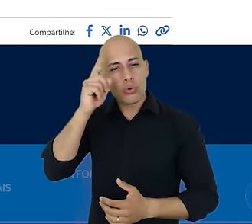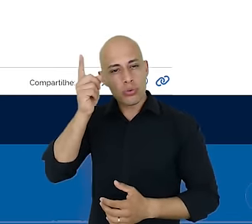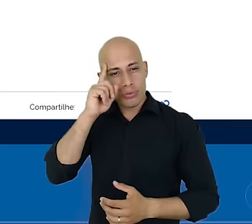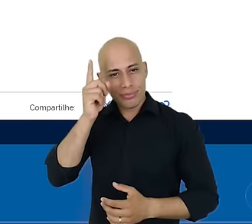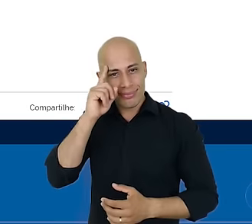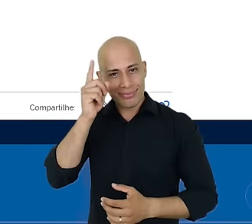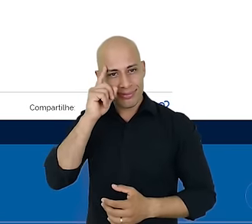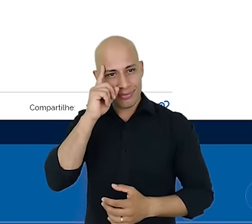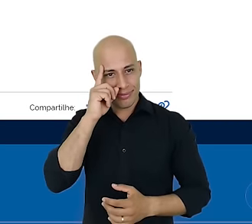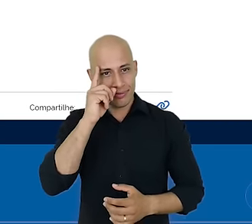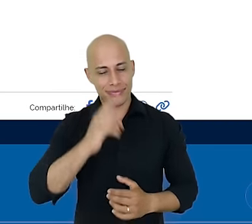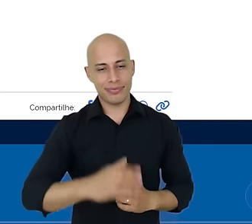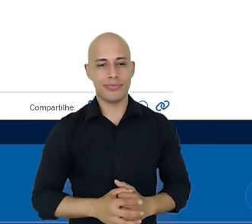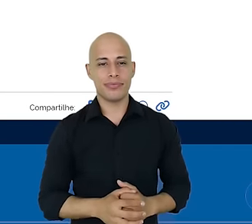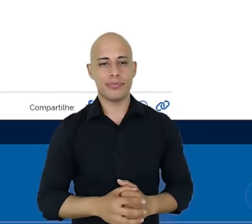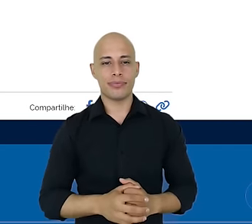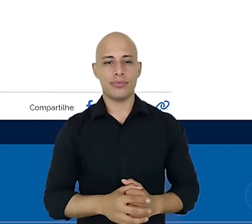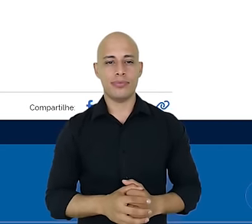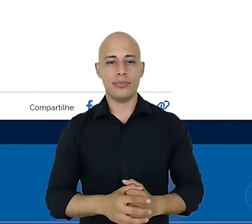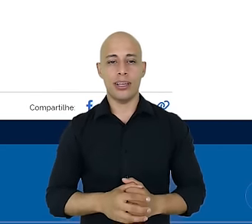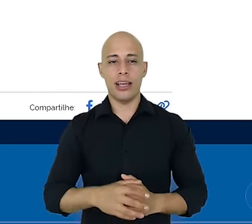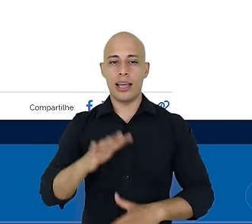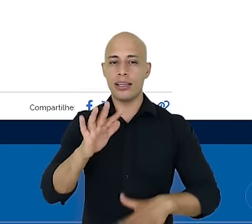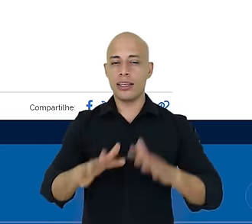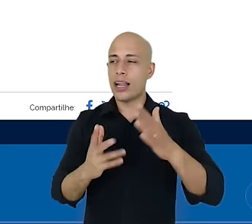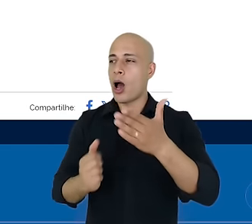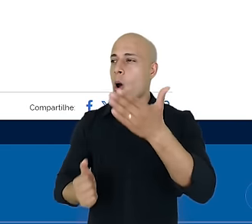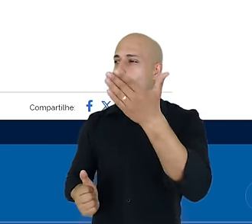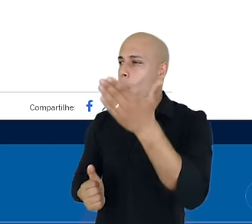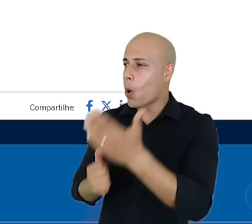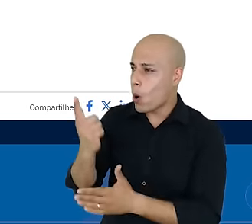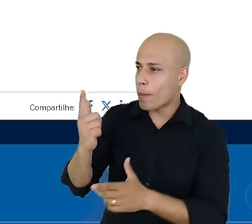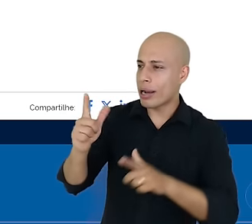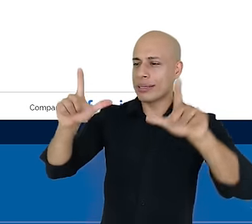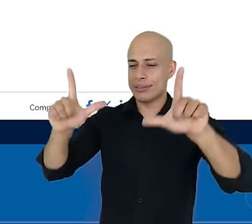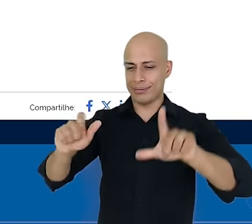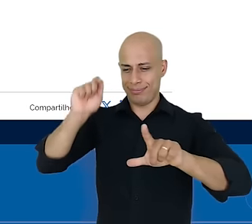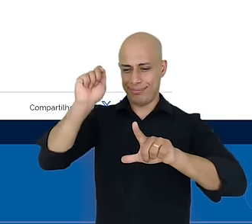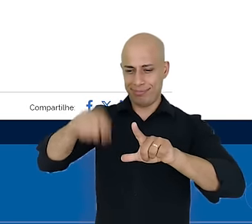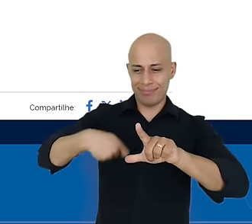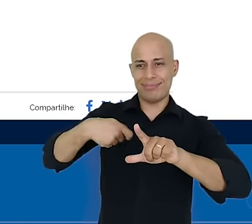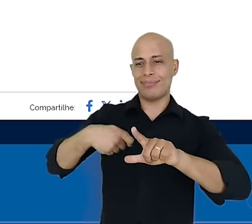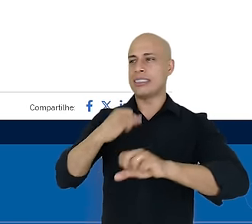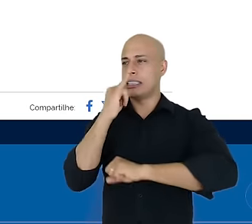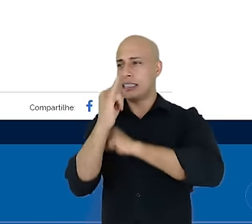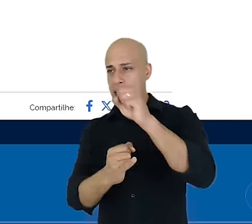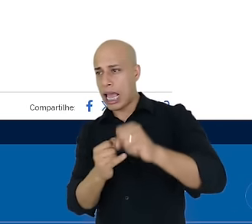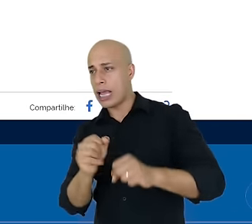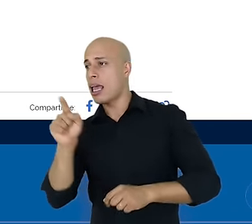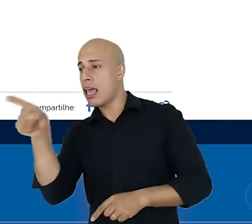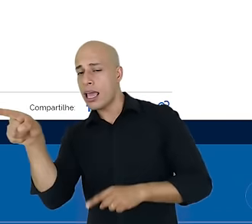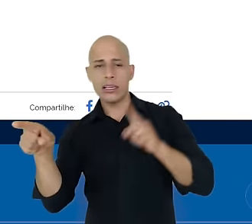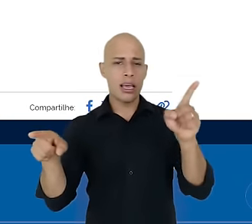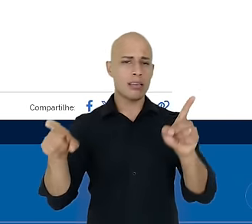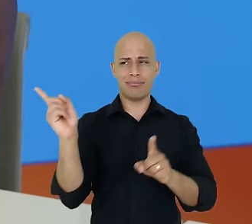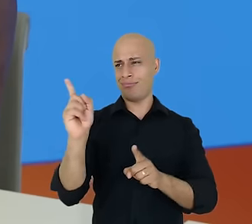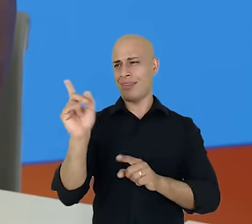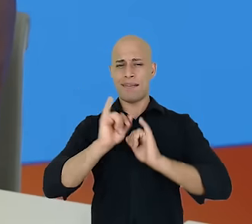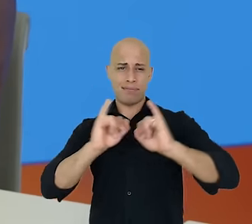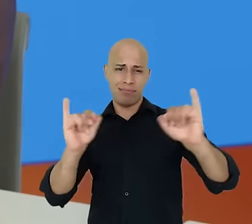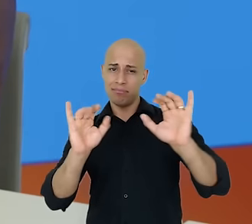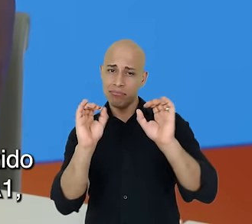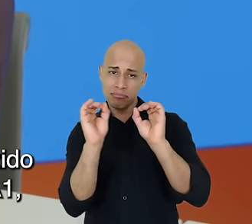acesse eh compre o certificado de tal x ou Y aliás assim bo uma